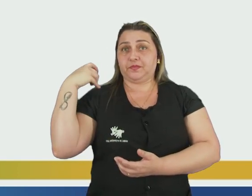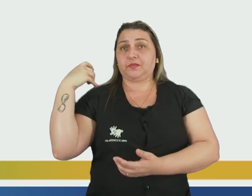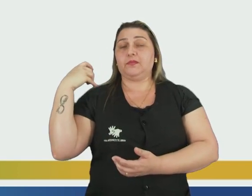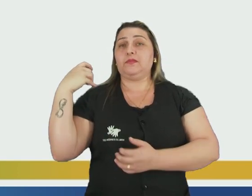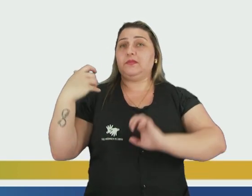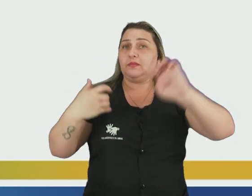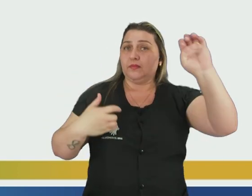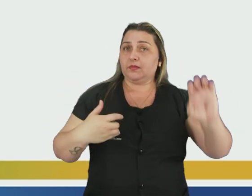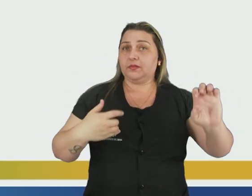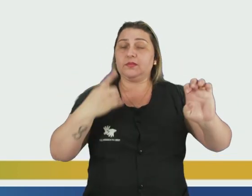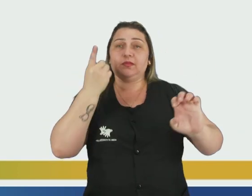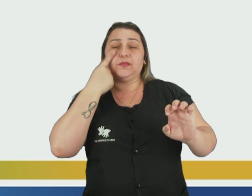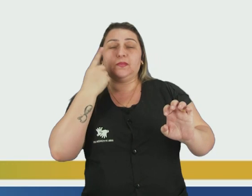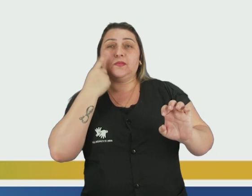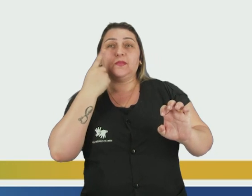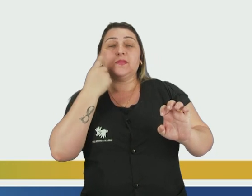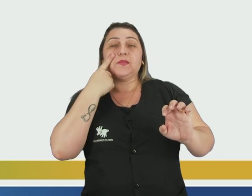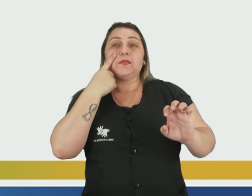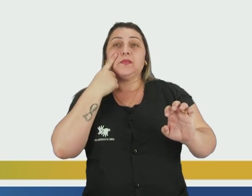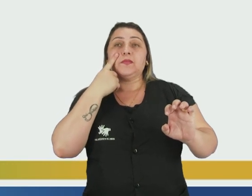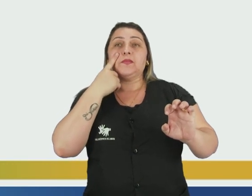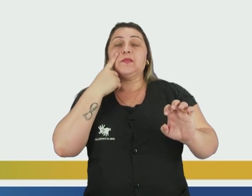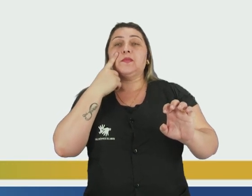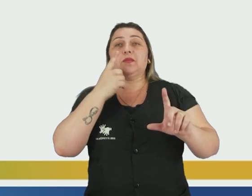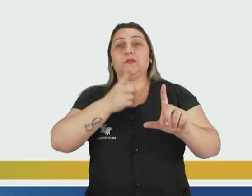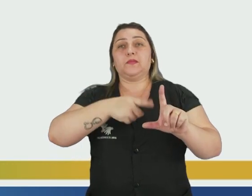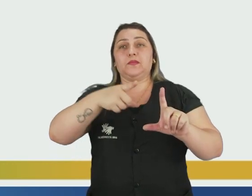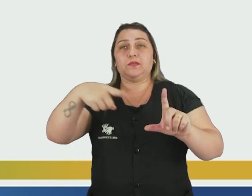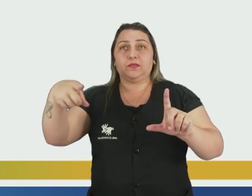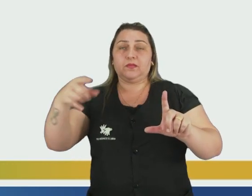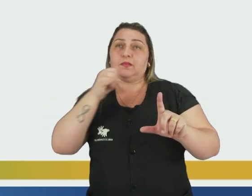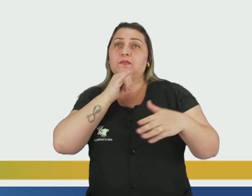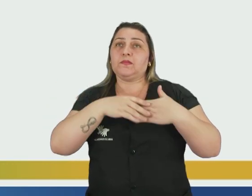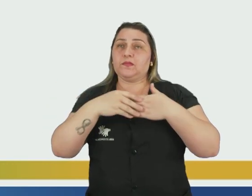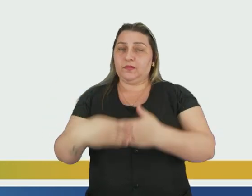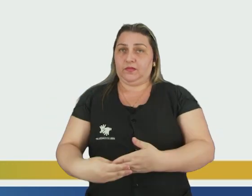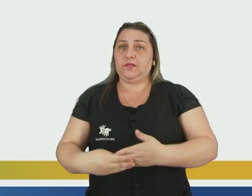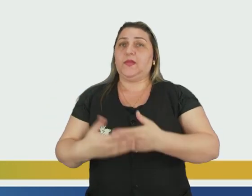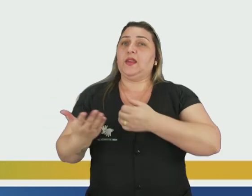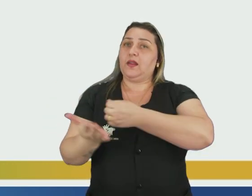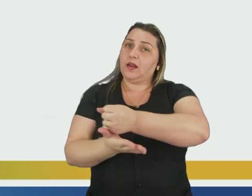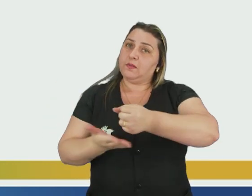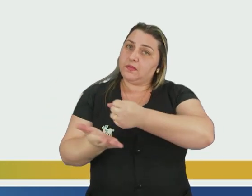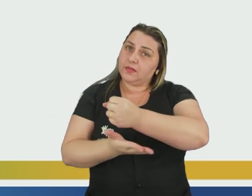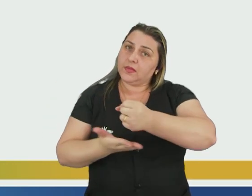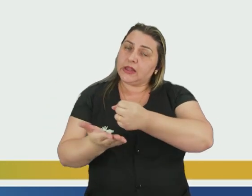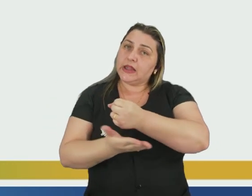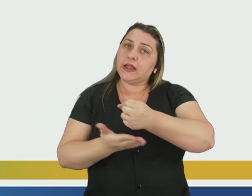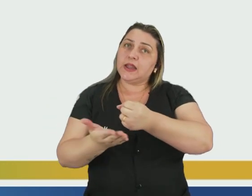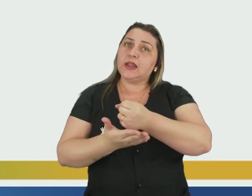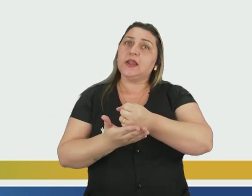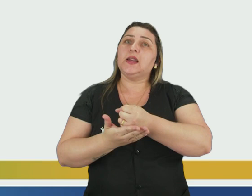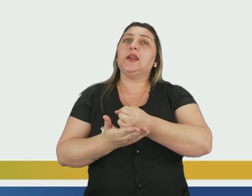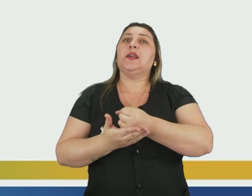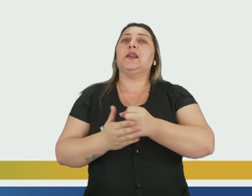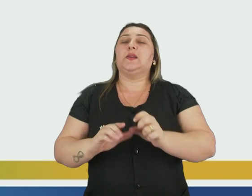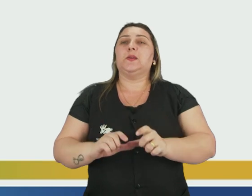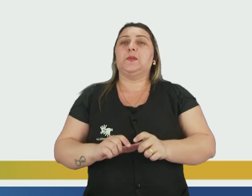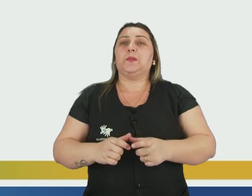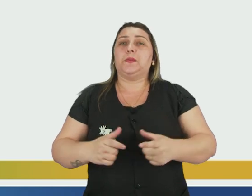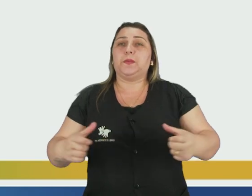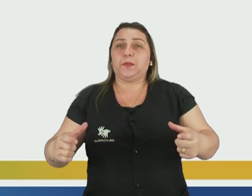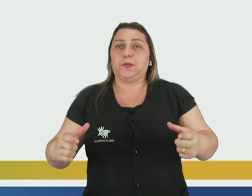né? Então, vocês observem que nesse gráfico, o exemplo desse gráfico, ele traz justamente uma base, né, a parte de baixo mais estreita,